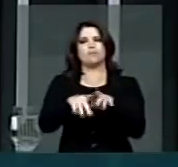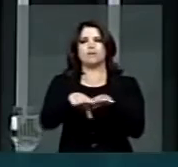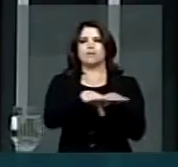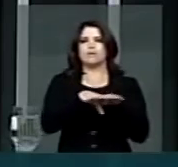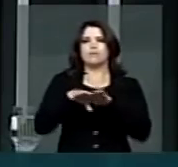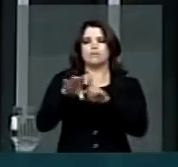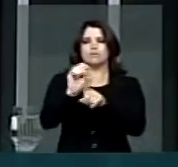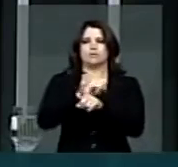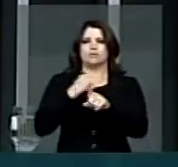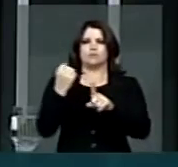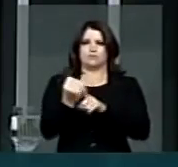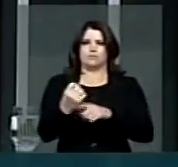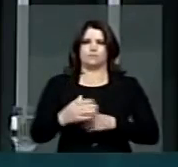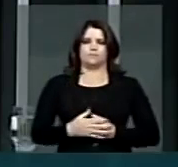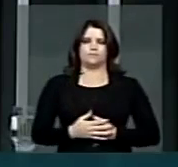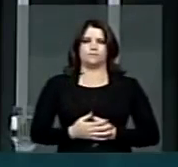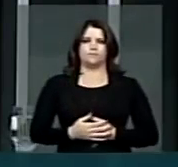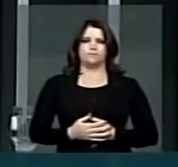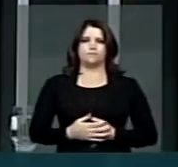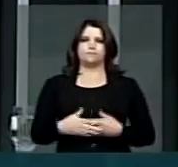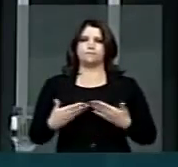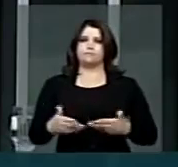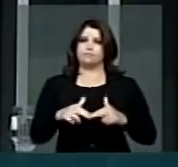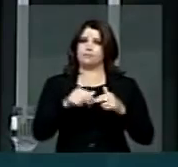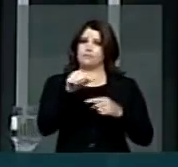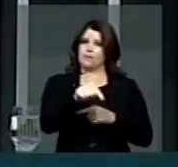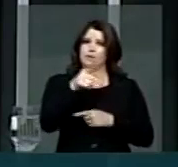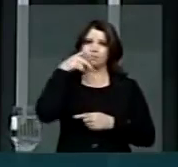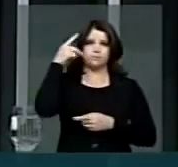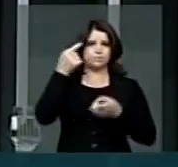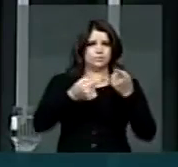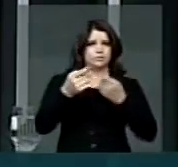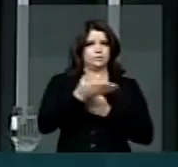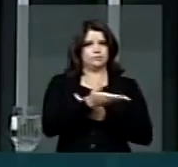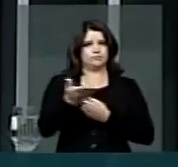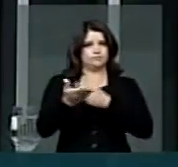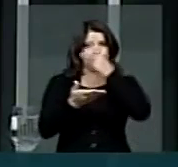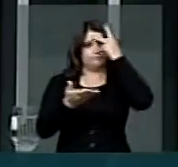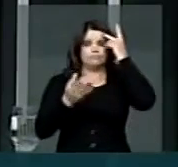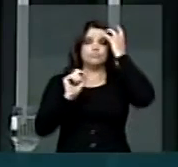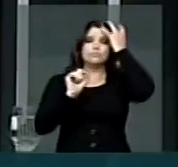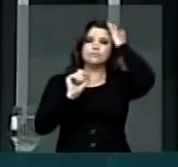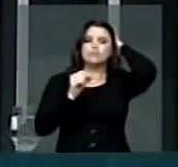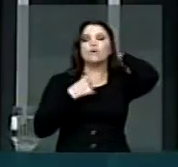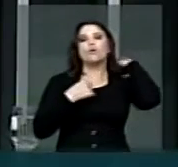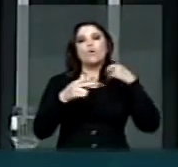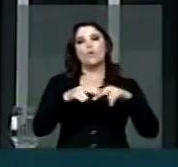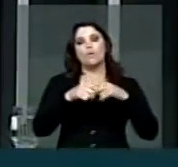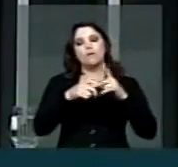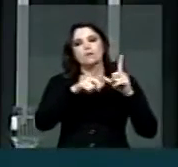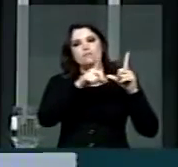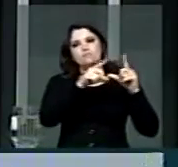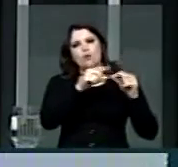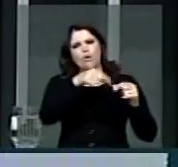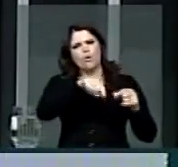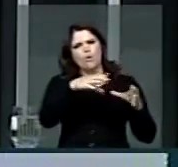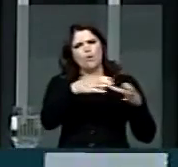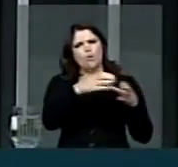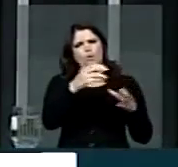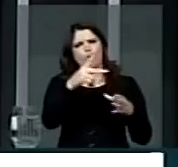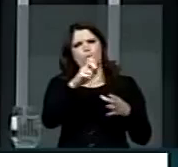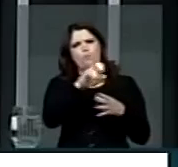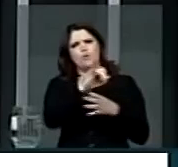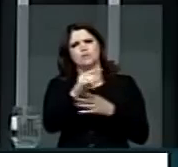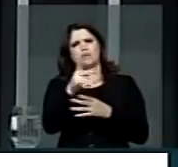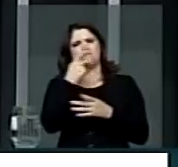social. Desta política, senhoras e senhores, surge o recrudescimento da oposição contra o